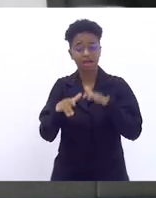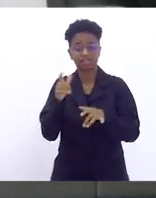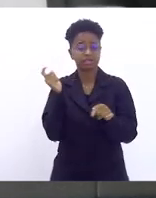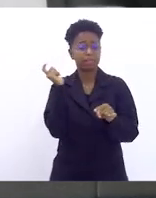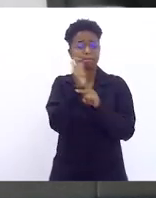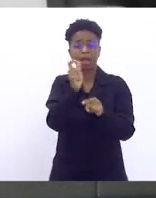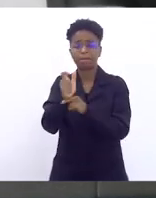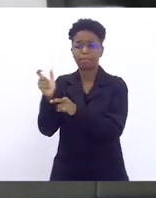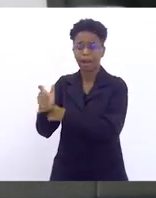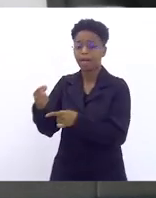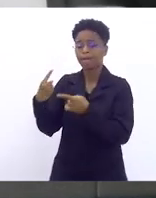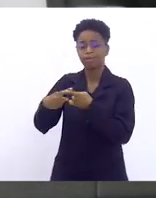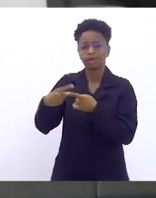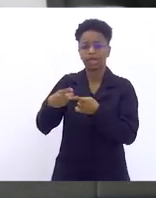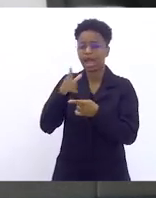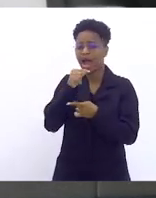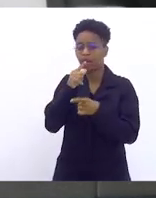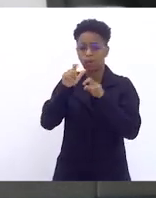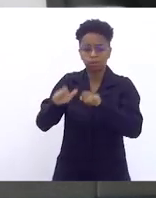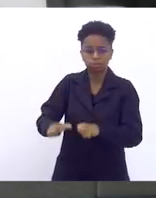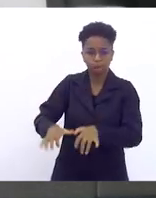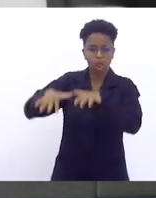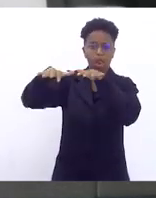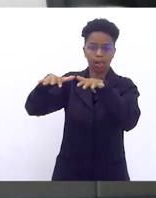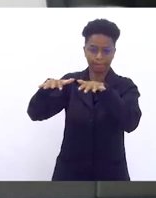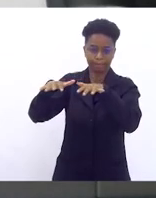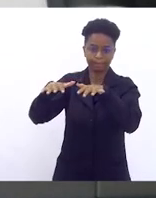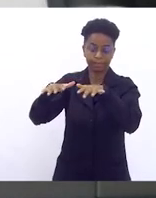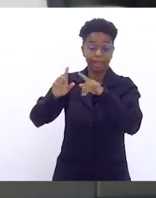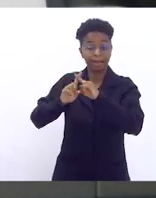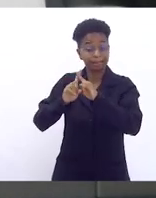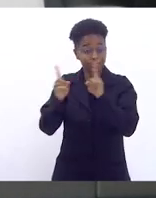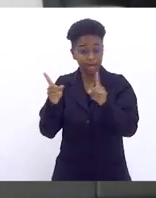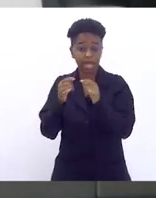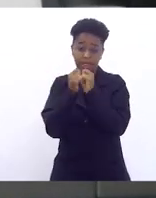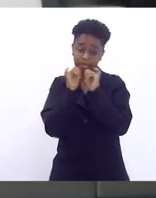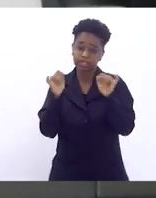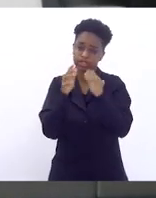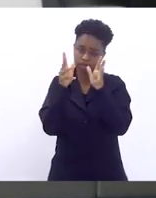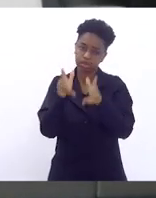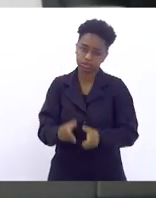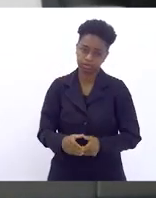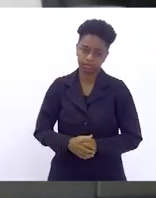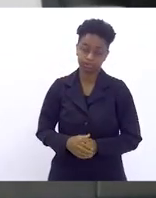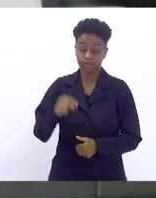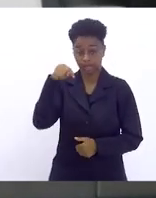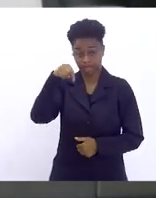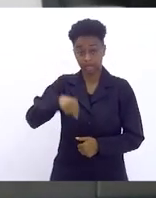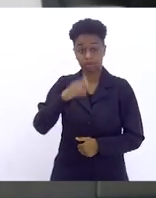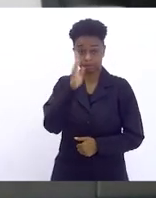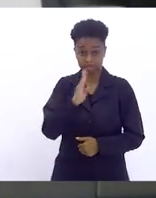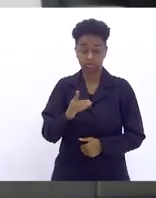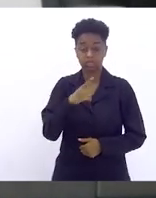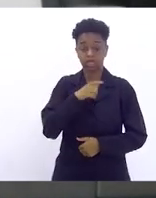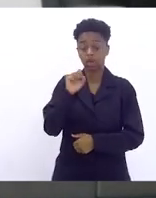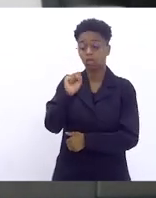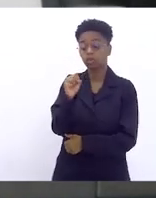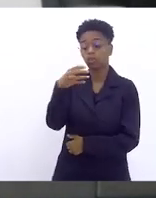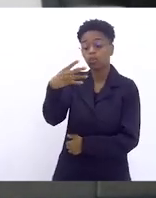o represamento porque acaba inundando determinadas áreas Mas é uma energia muito mais lenta o Brasil hoje tem 84